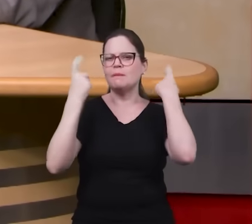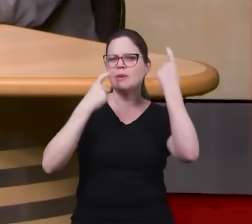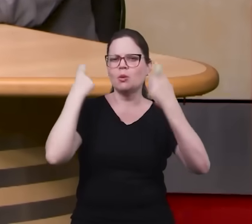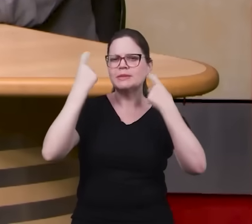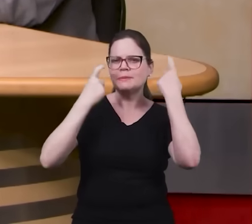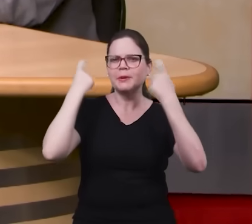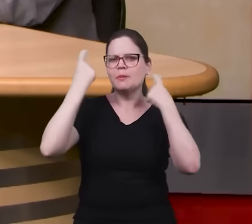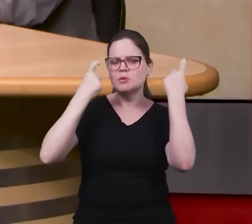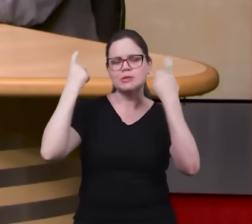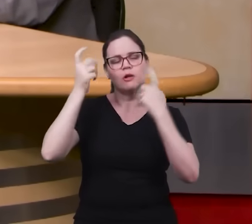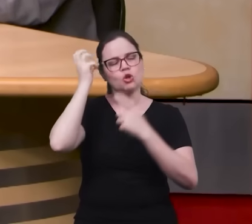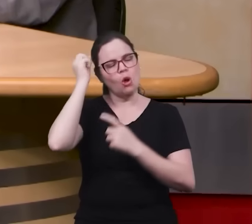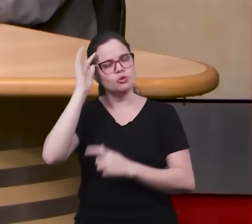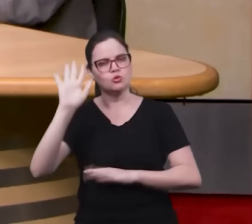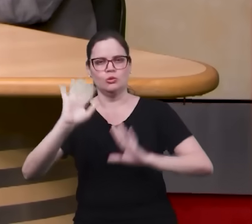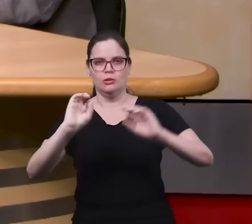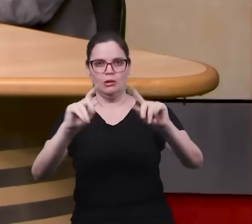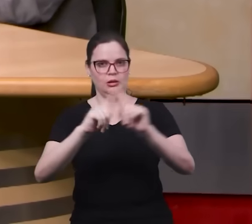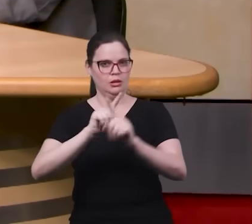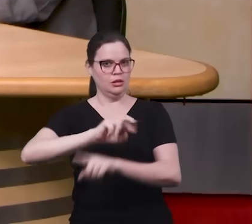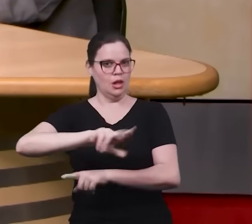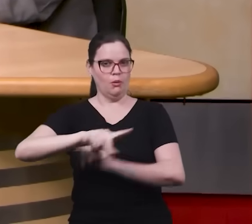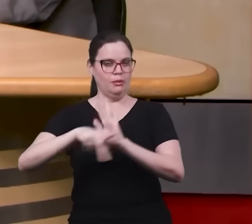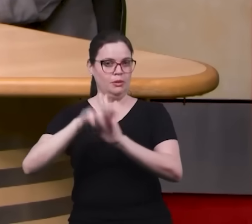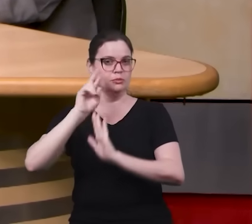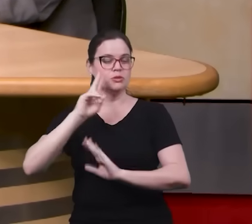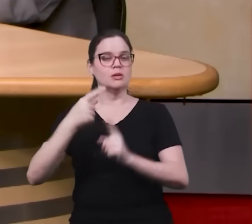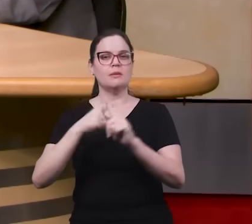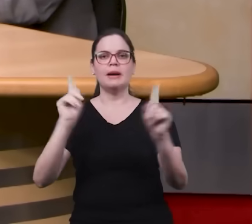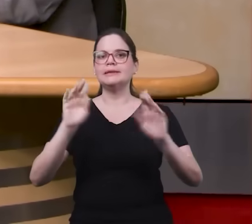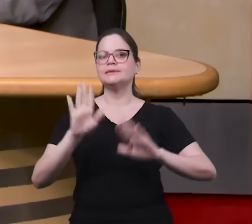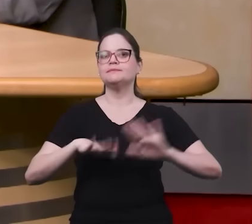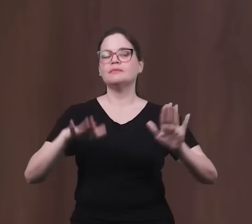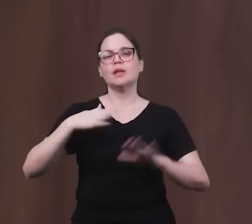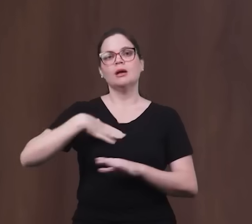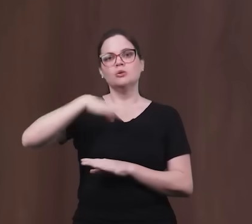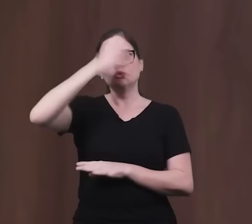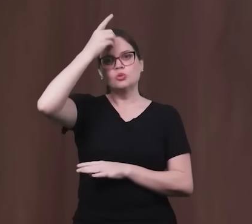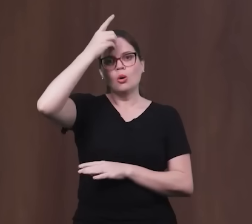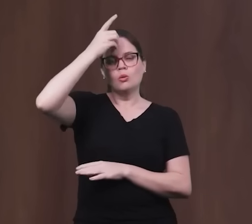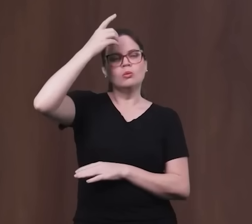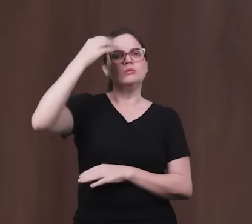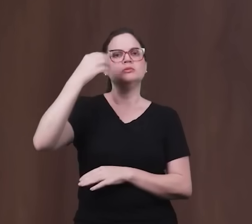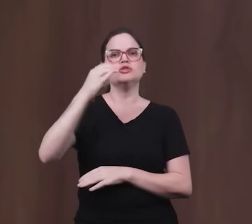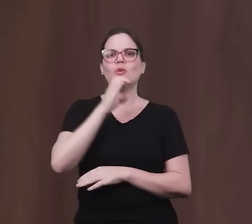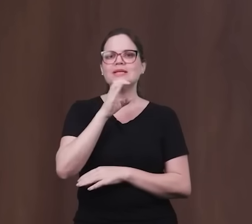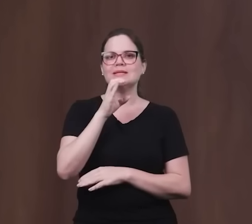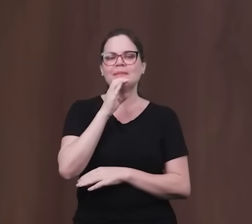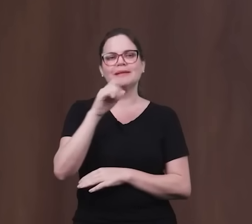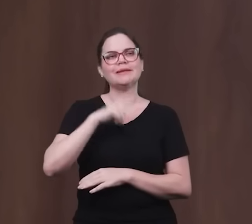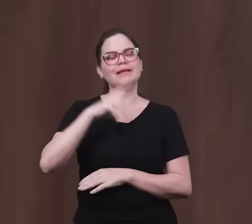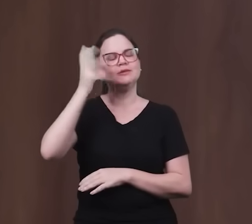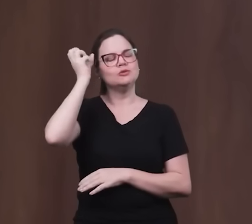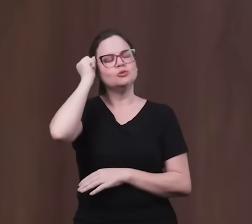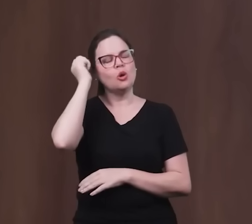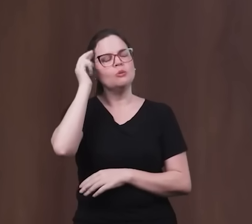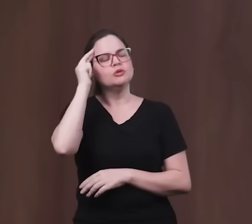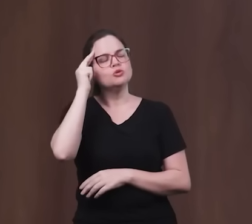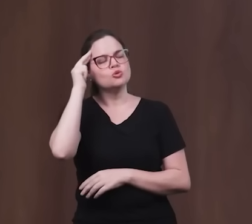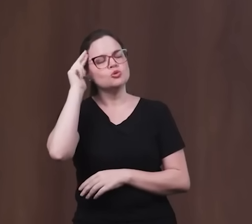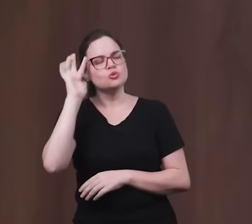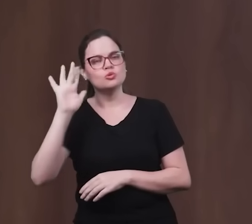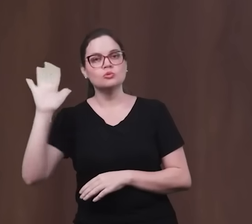da própria palavra. Mas aquele sonho que é alguma coisa que o senhor está mostrando, ele tem uma